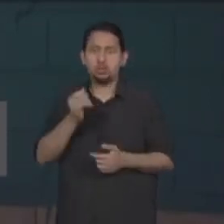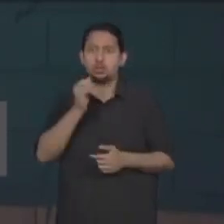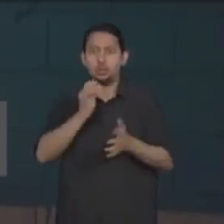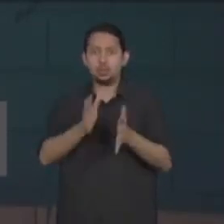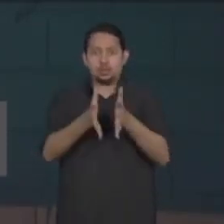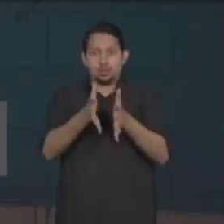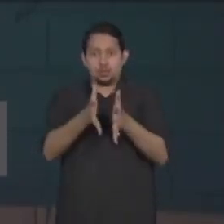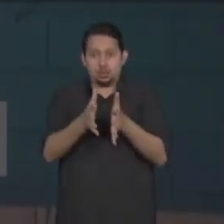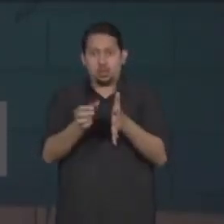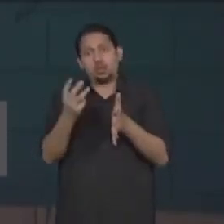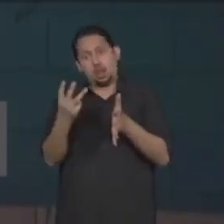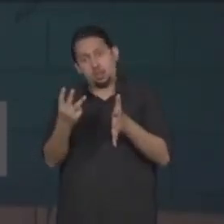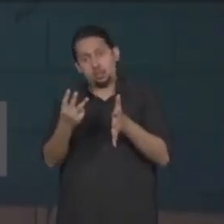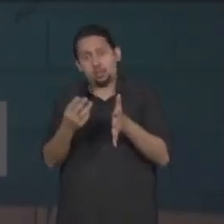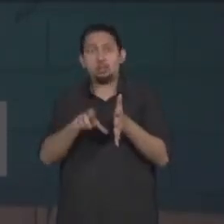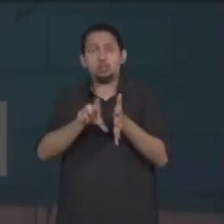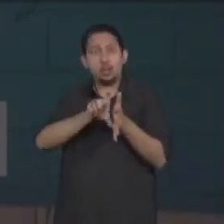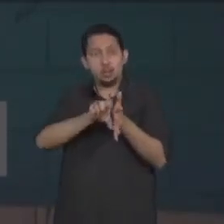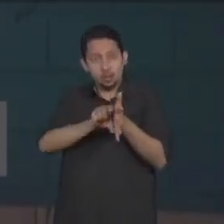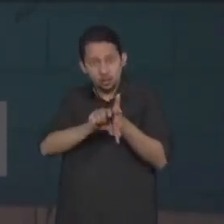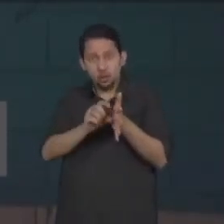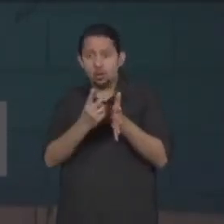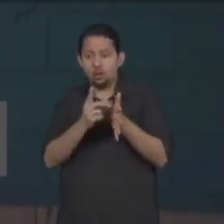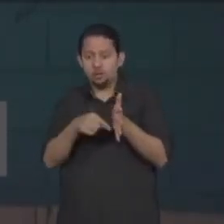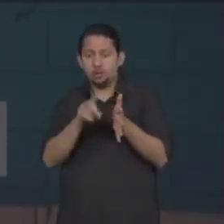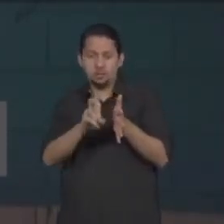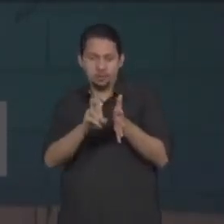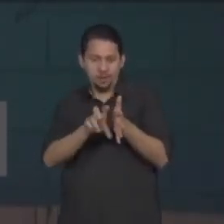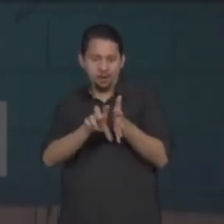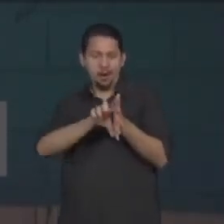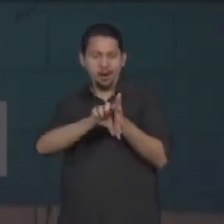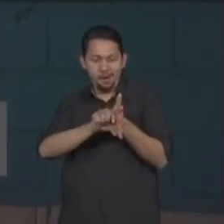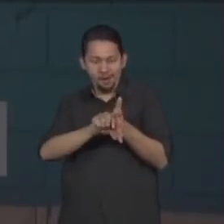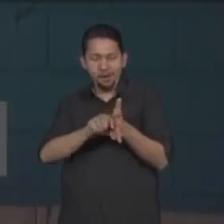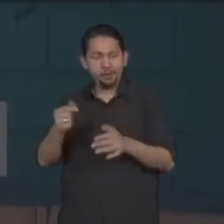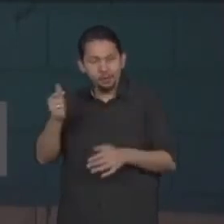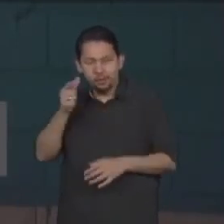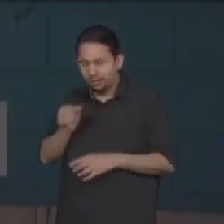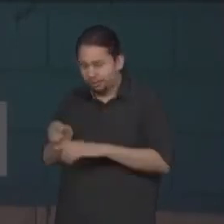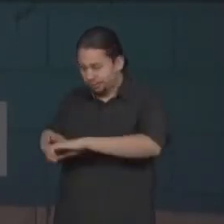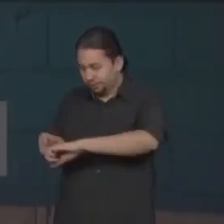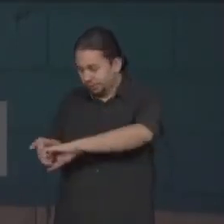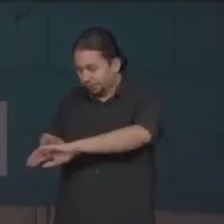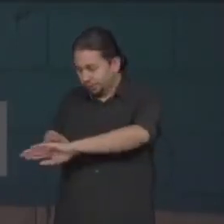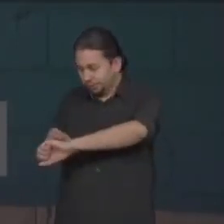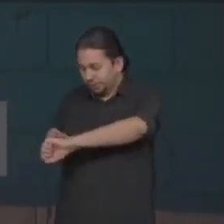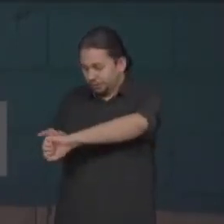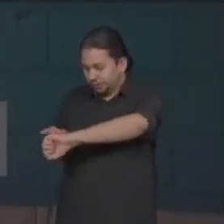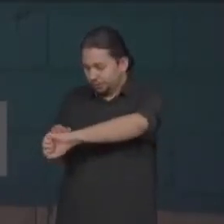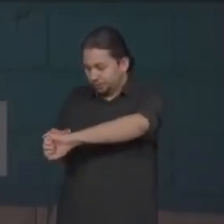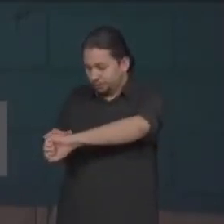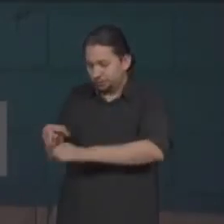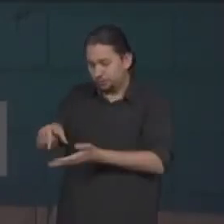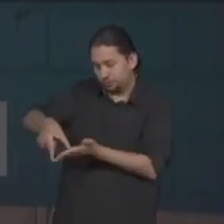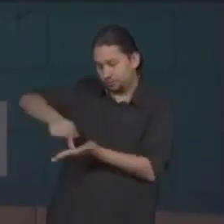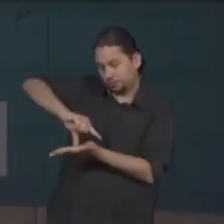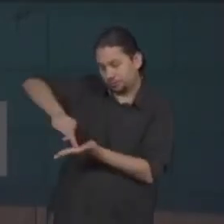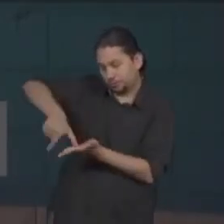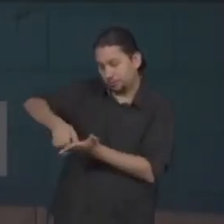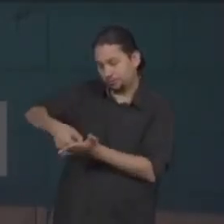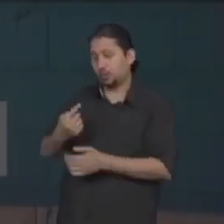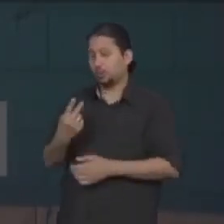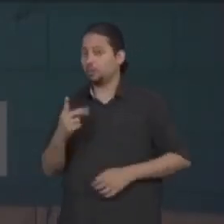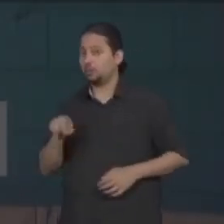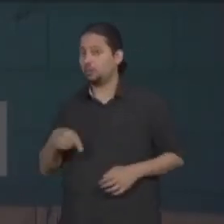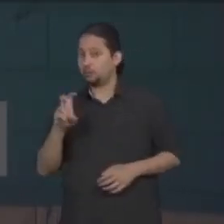faz essa interna aqui com 2,5. Mede 2,5 lá no compasso e faz ela também. Ok?